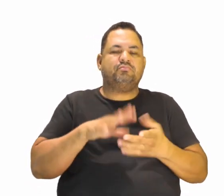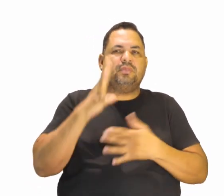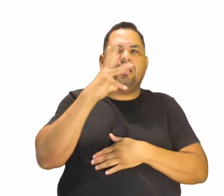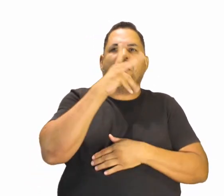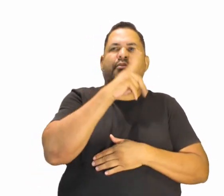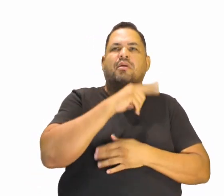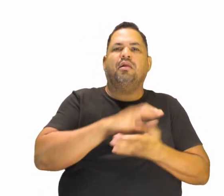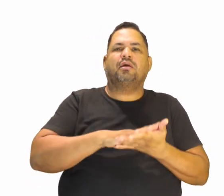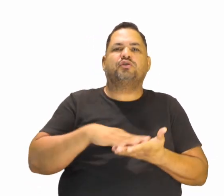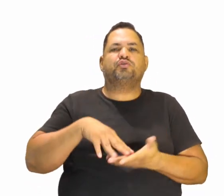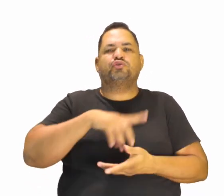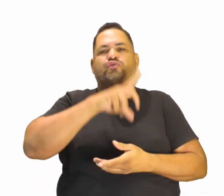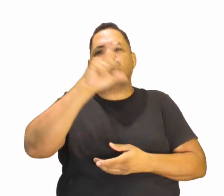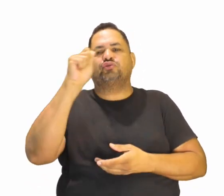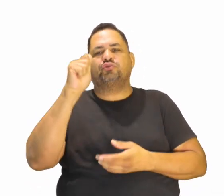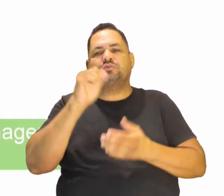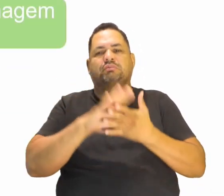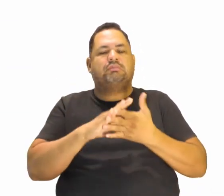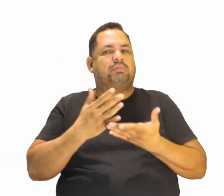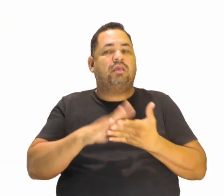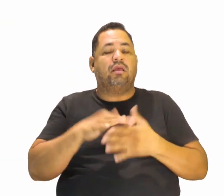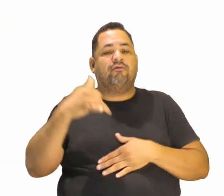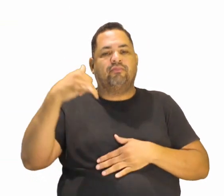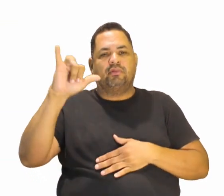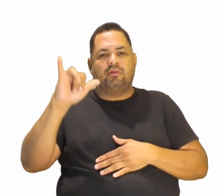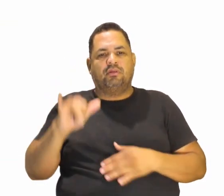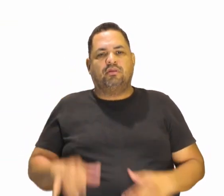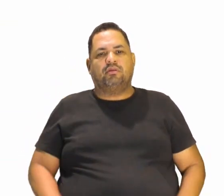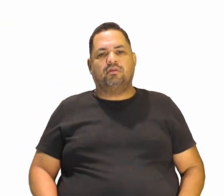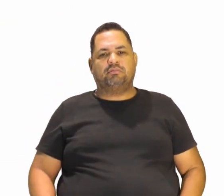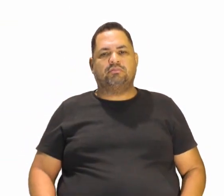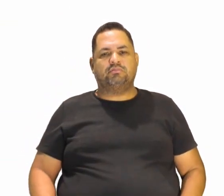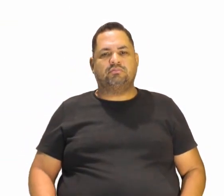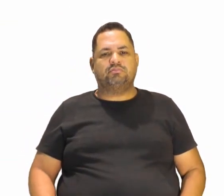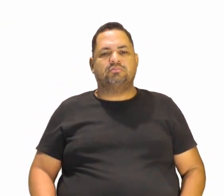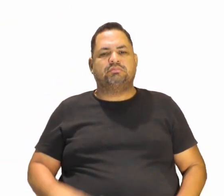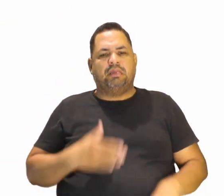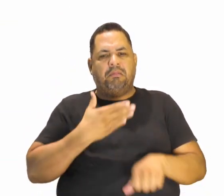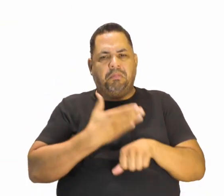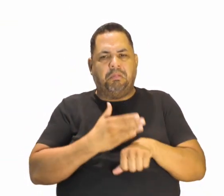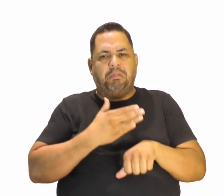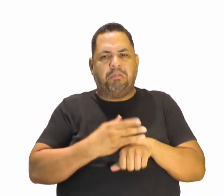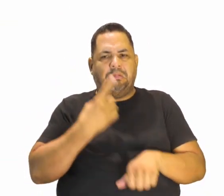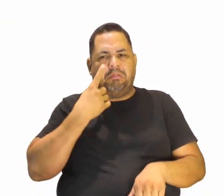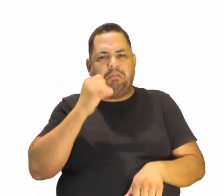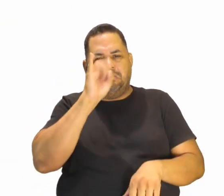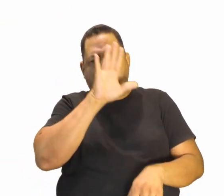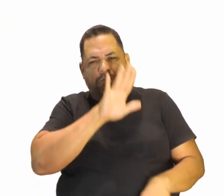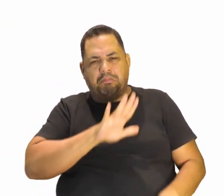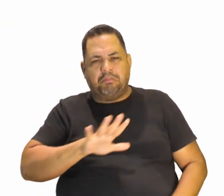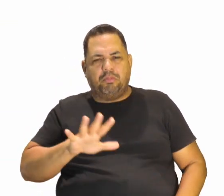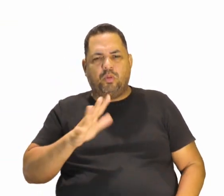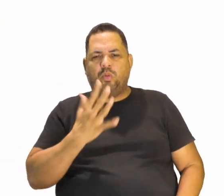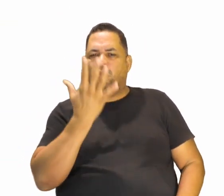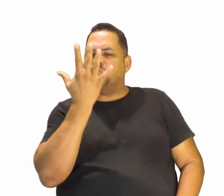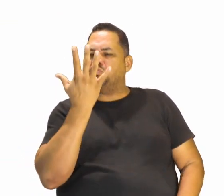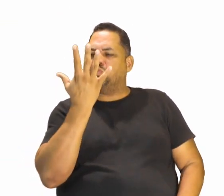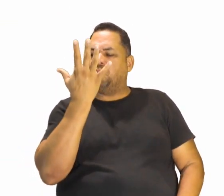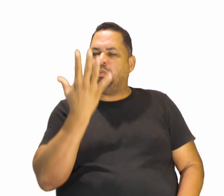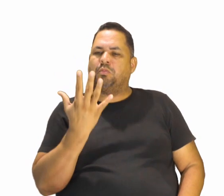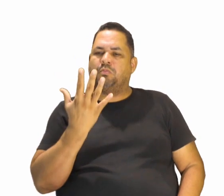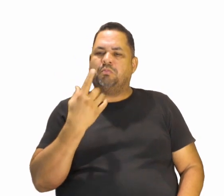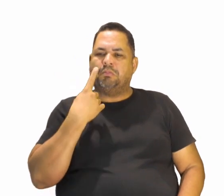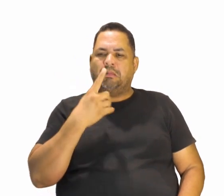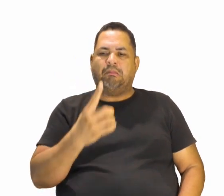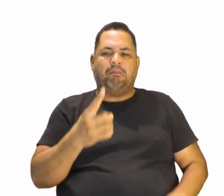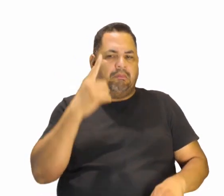vai levar uma paranoia, então evite. Alta frequência na verificação dessa sua imagem na frente do espelho, toda hora